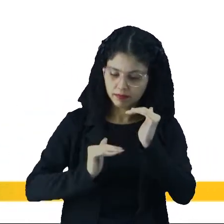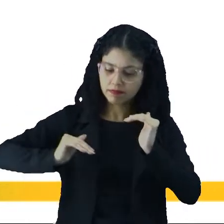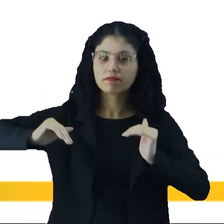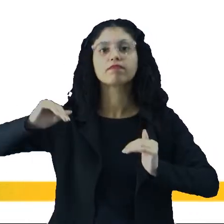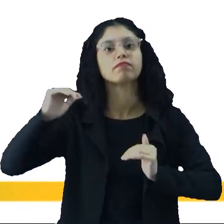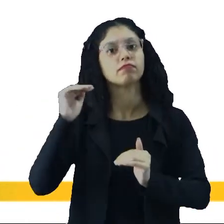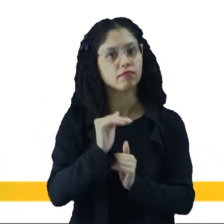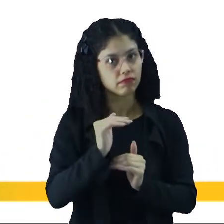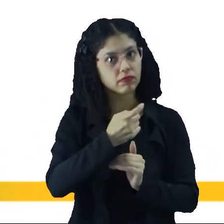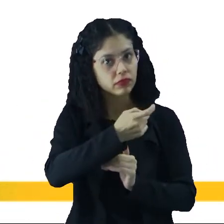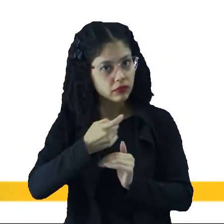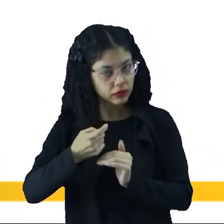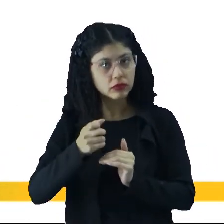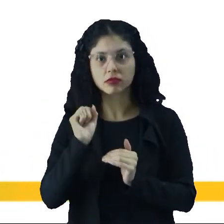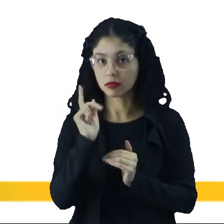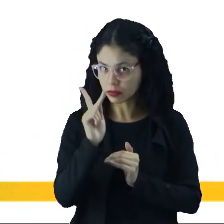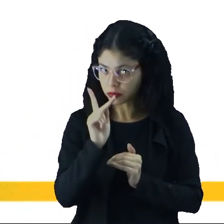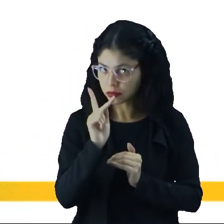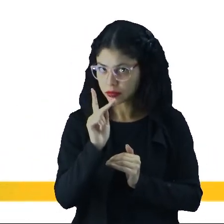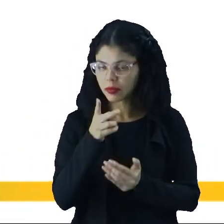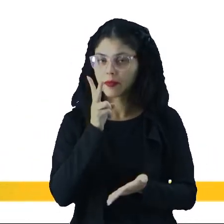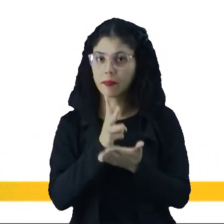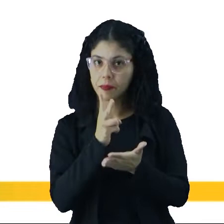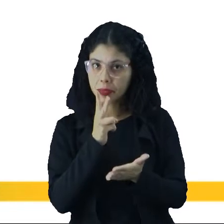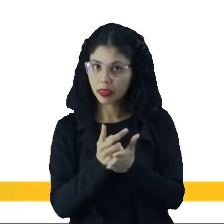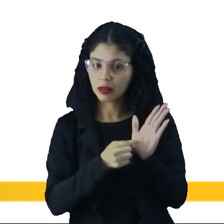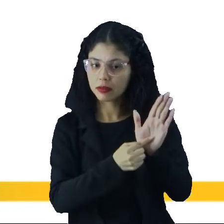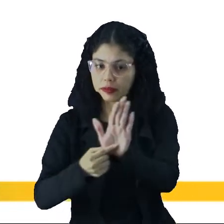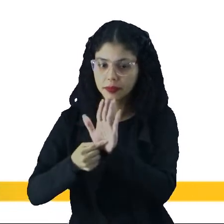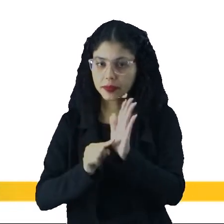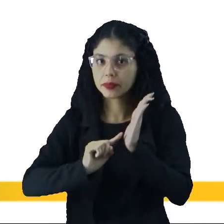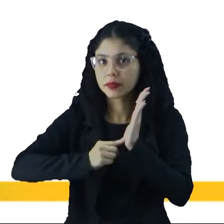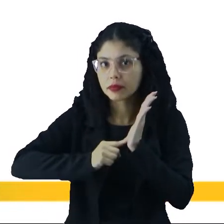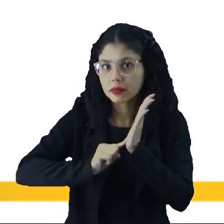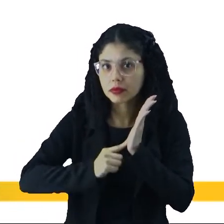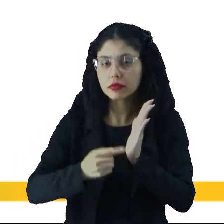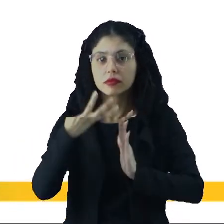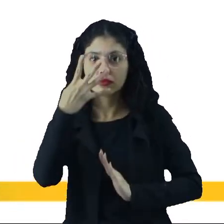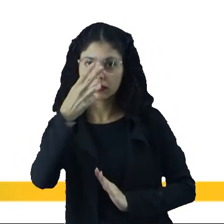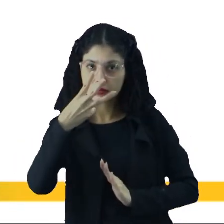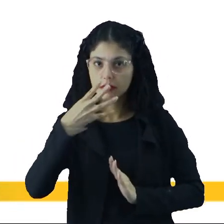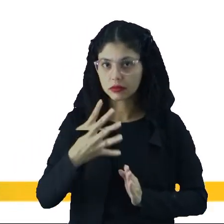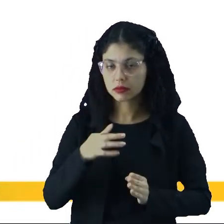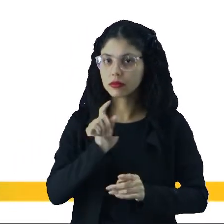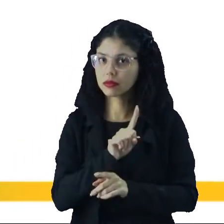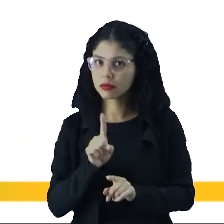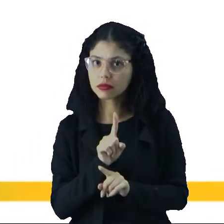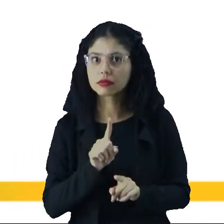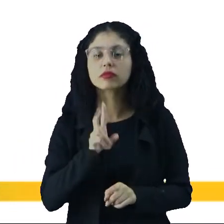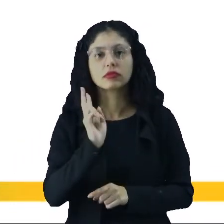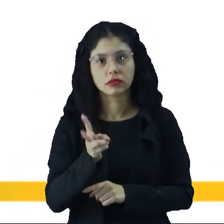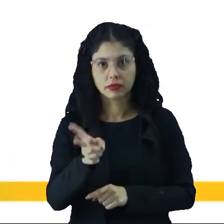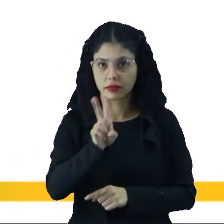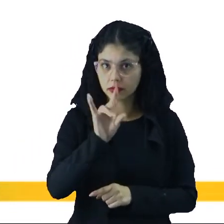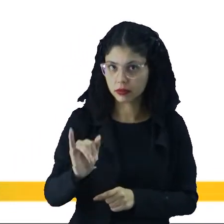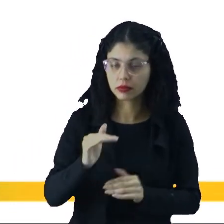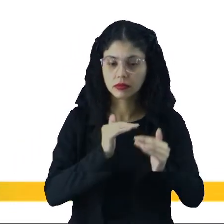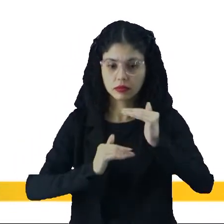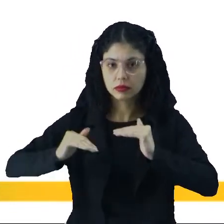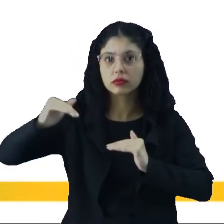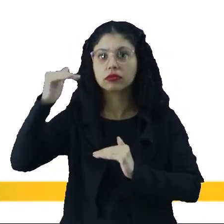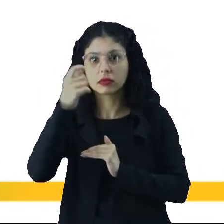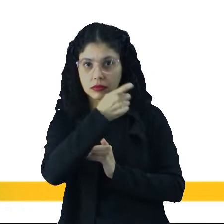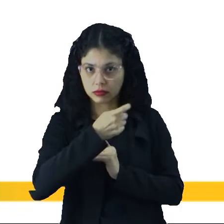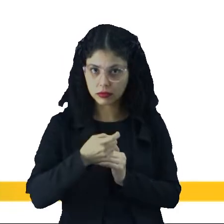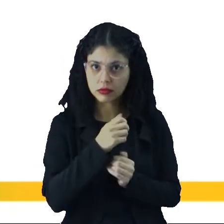sempre acima do eixo X, tá? Então, ela não apresenta ponto nos quadrantes 3 e 4, que está aqui embaixo, tá? Ela sempre vai estar acima do